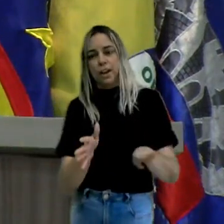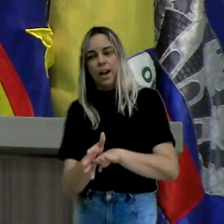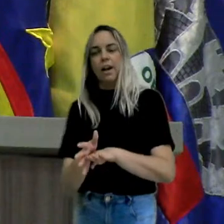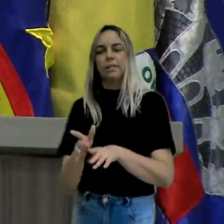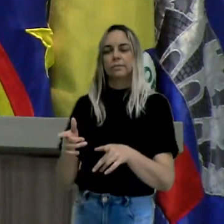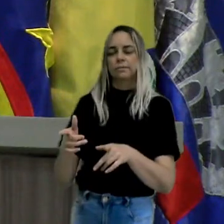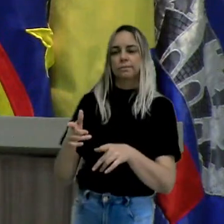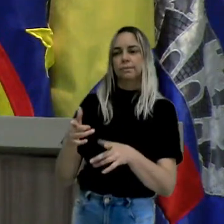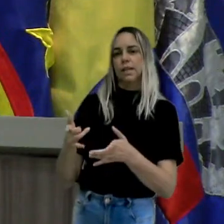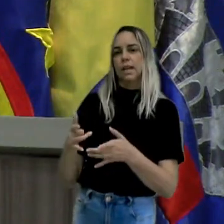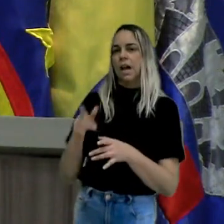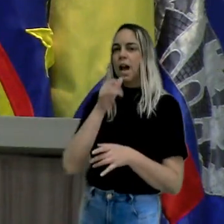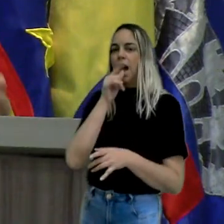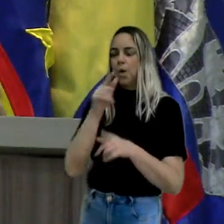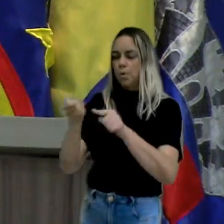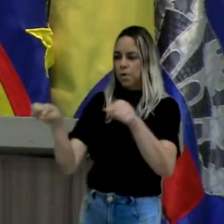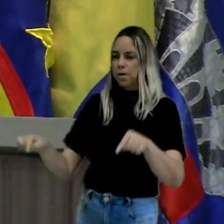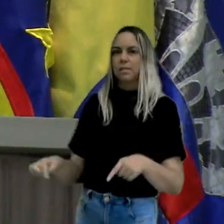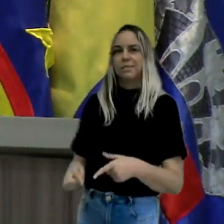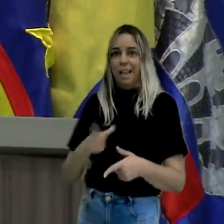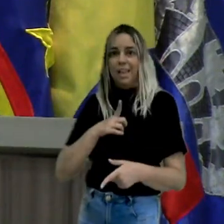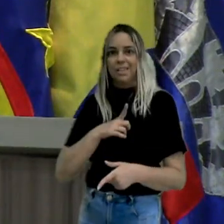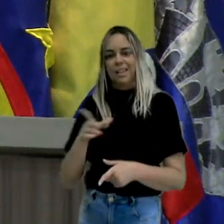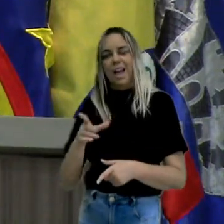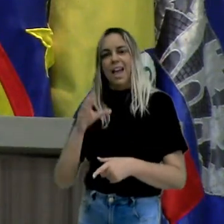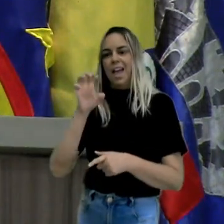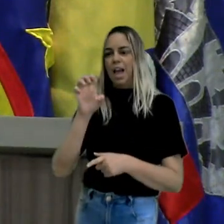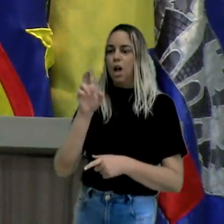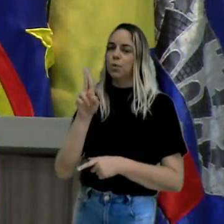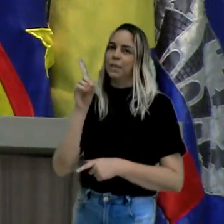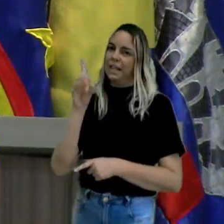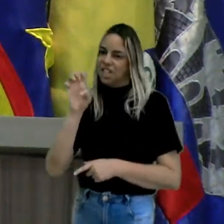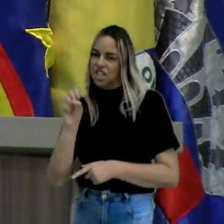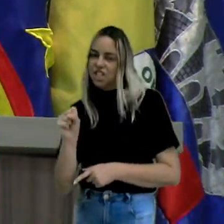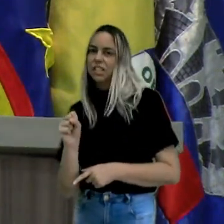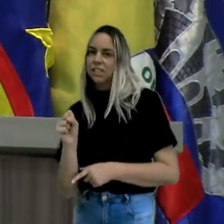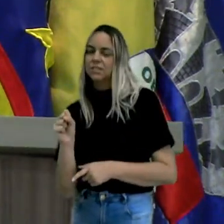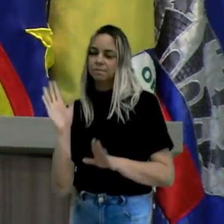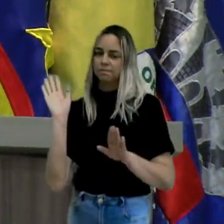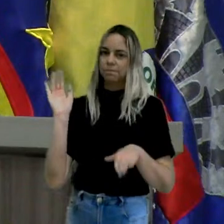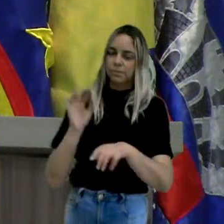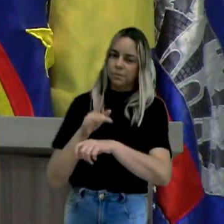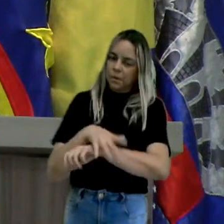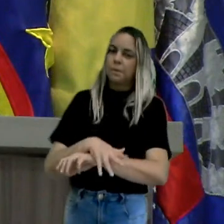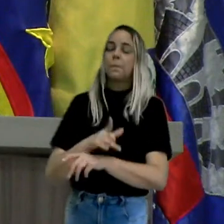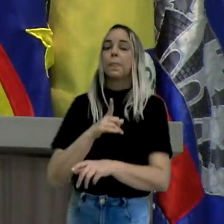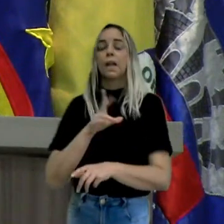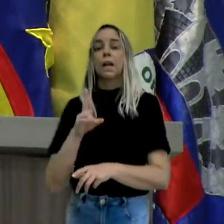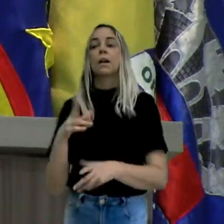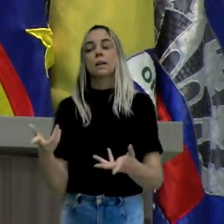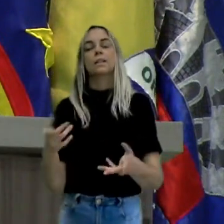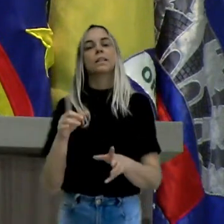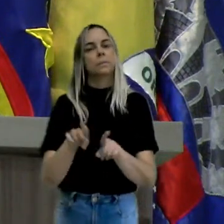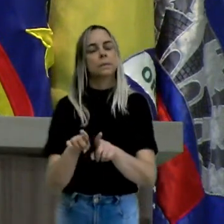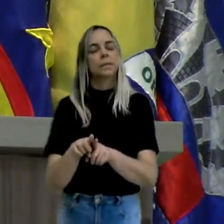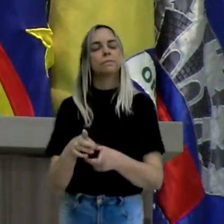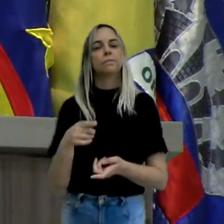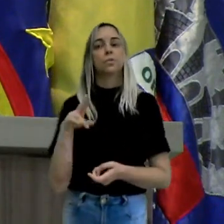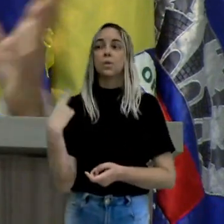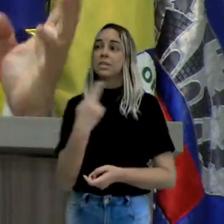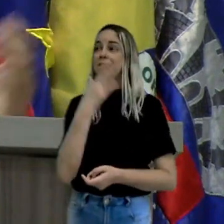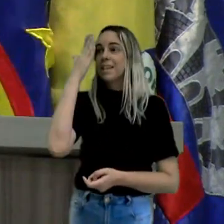Eudes. Enfim, está se fazendo o melhor para a população. A gente sabe que o nosso município, o vereador João Medeiro,